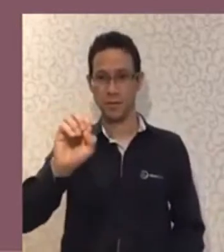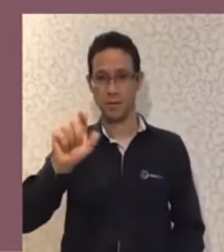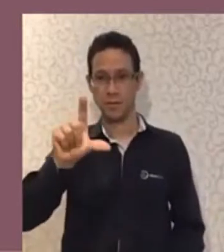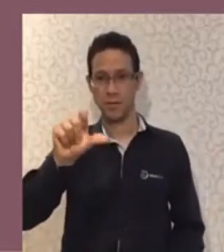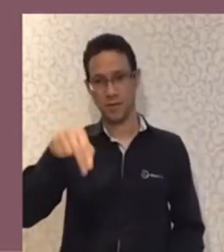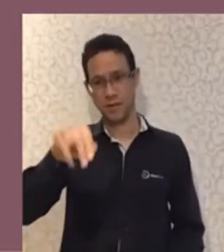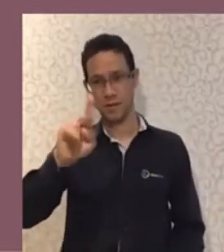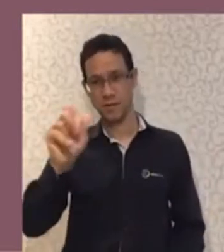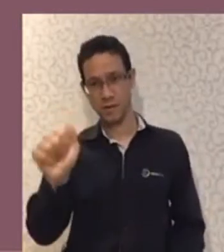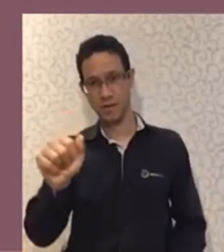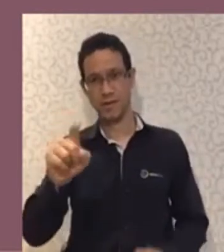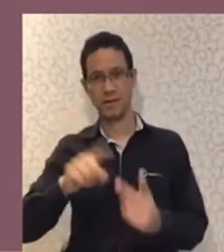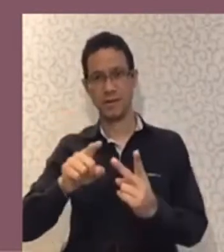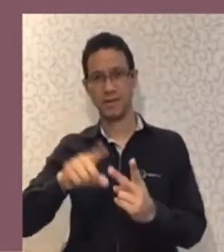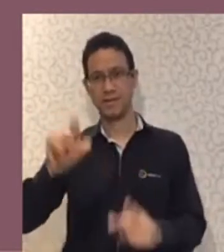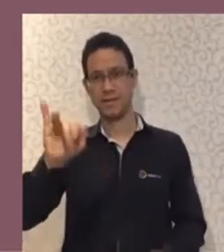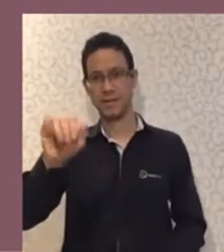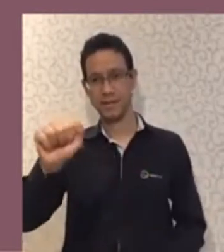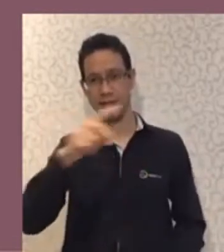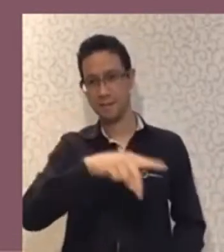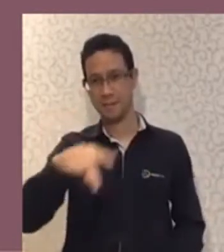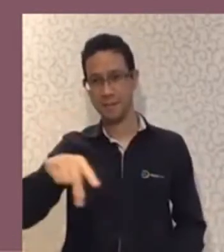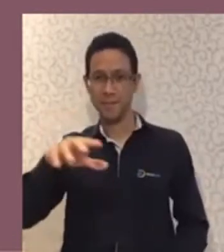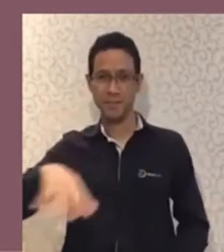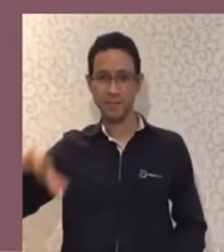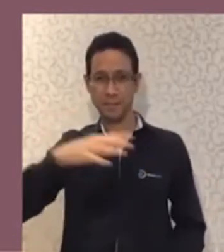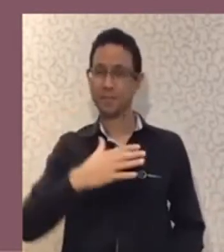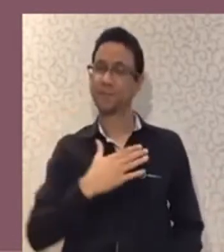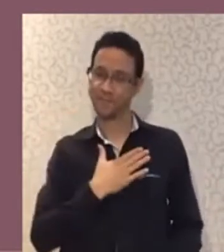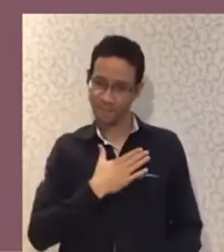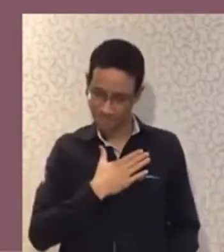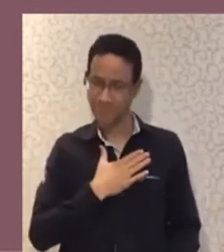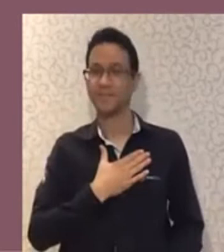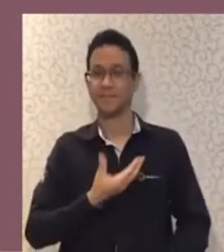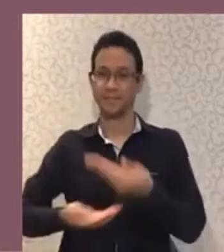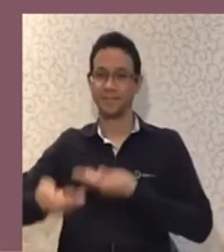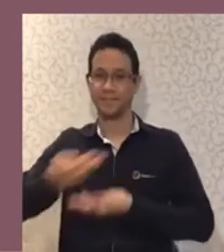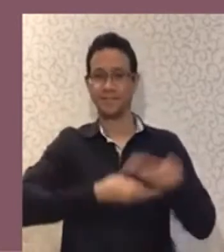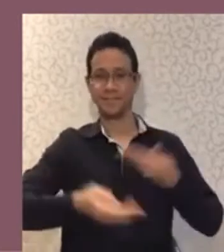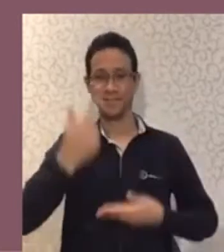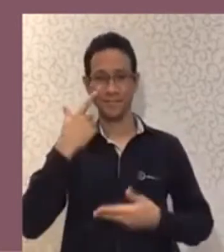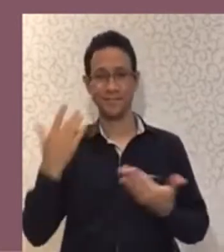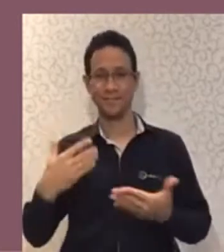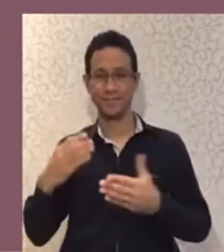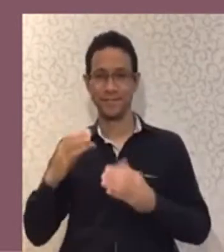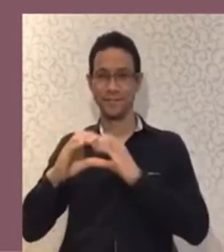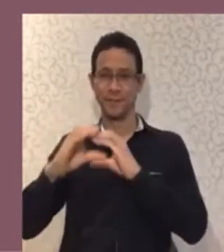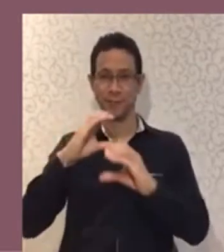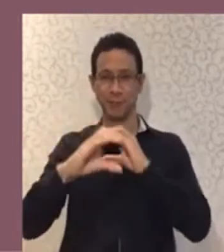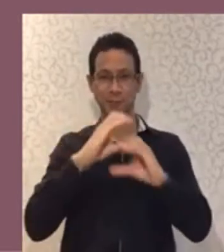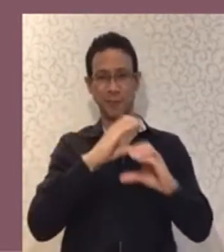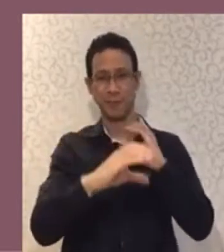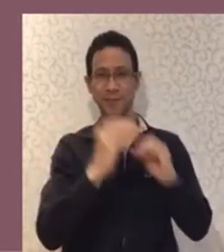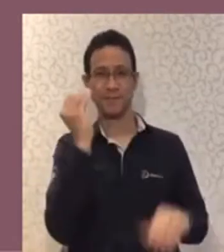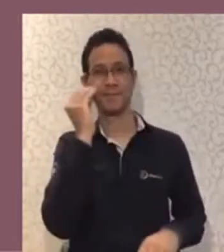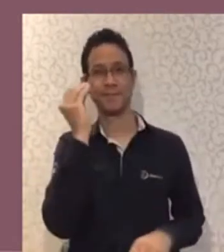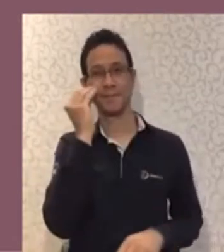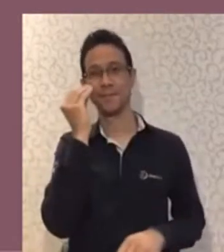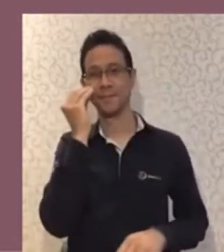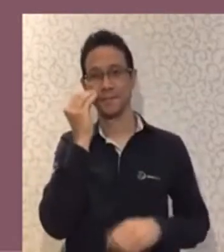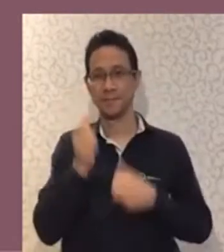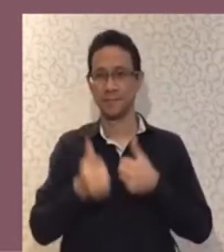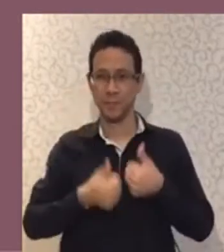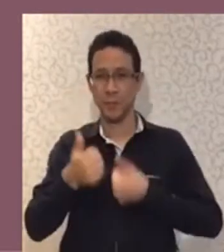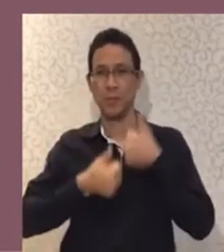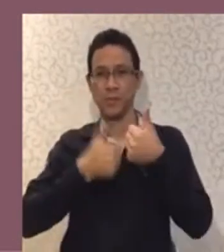prazer dividir esse momento com vocês. Algumas gerações aí se comunicando, né? Na tentativa de melhorar um pouco